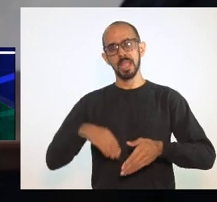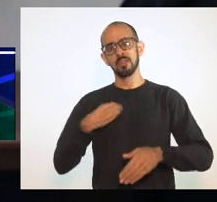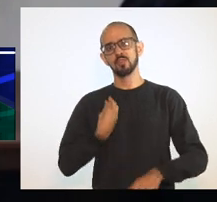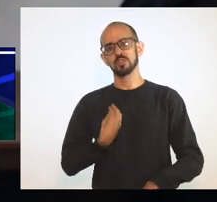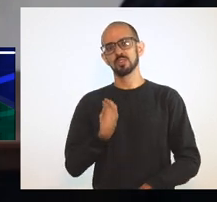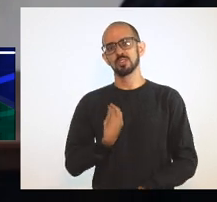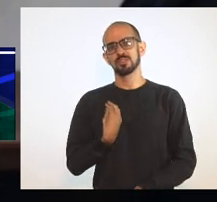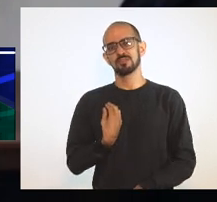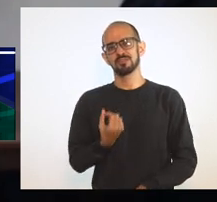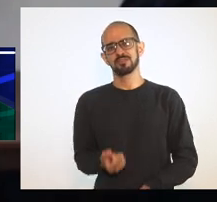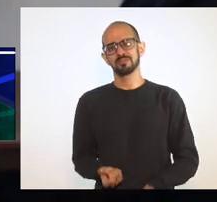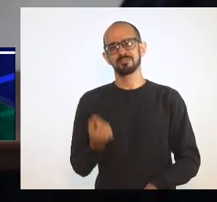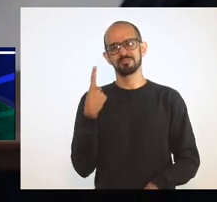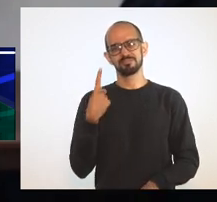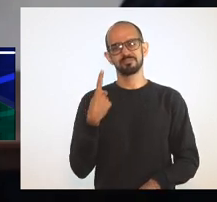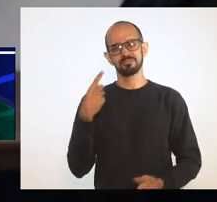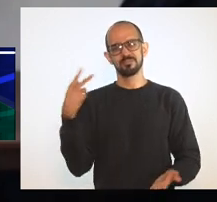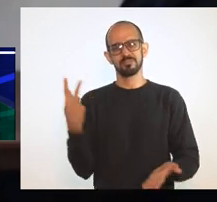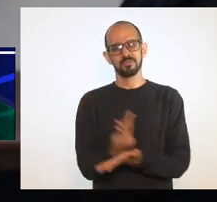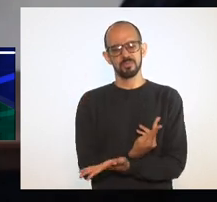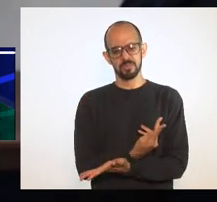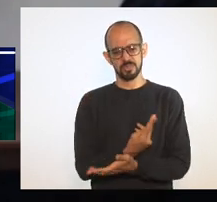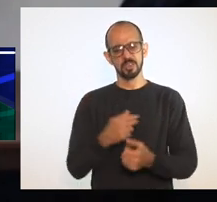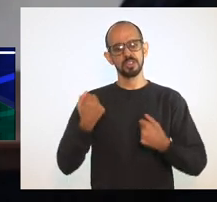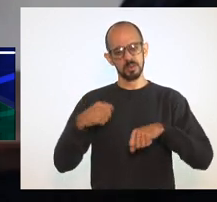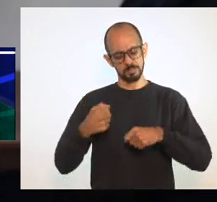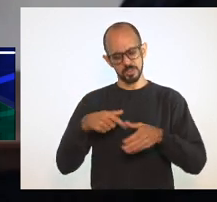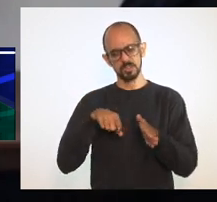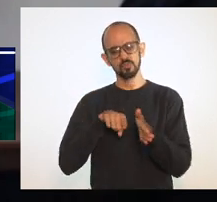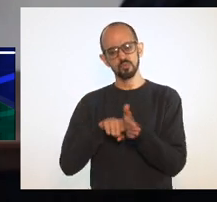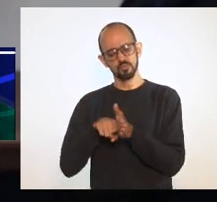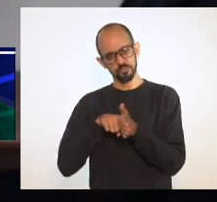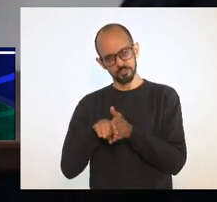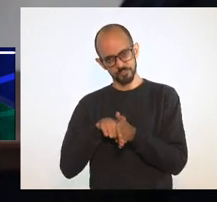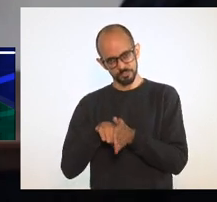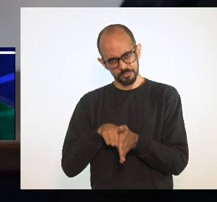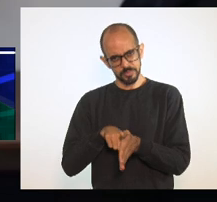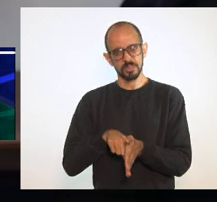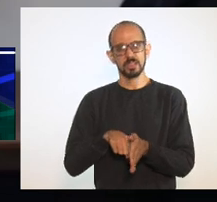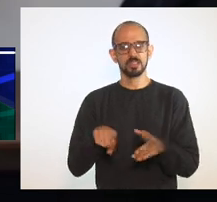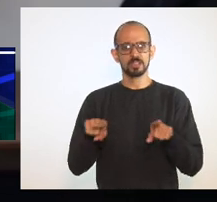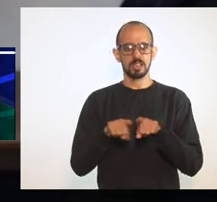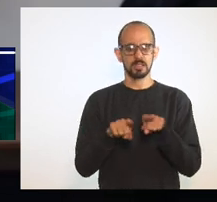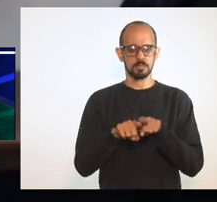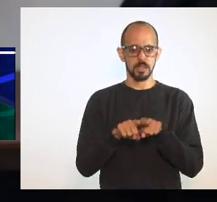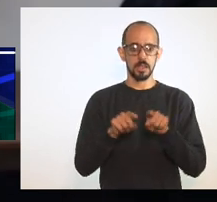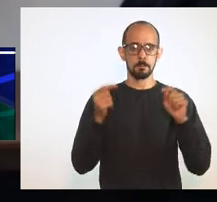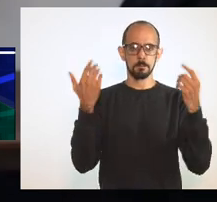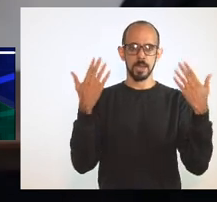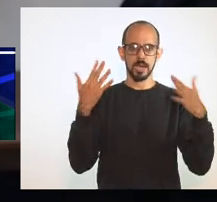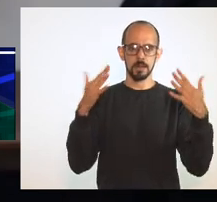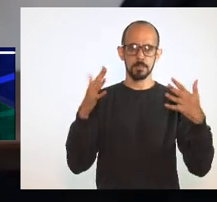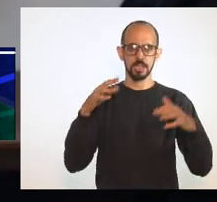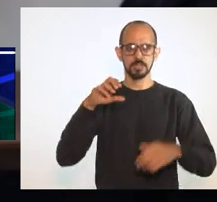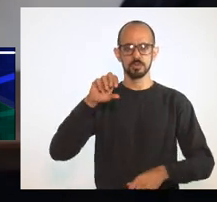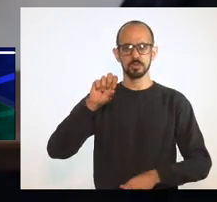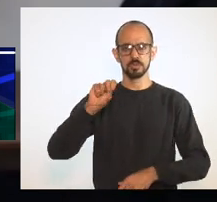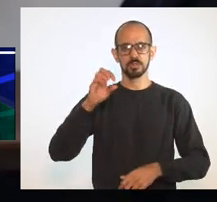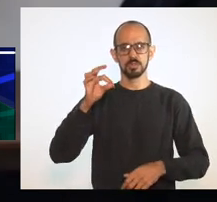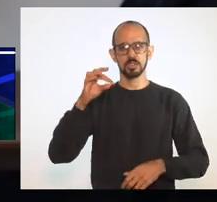estranhas situações que a gente vai ter que fiscalizar na Alerj. Mas, voltando ao tema, parabéns, presidente Décio Filiano.